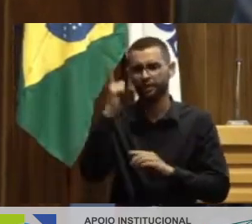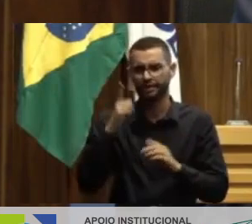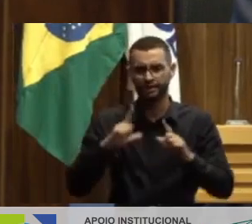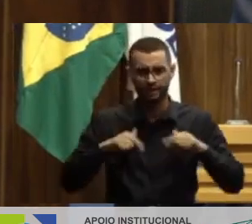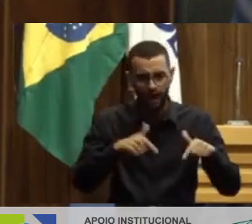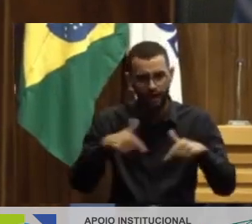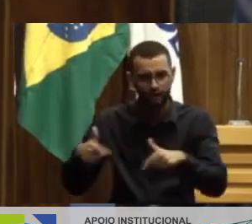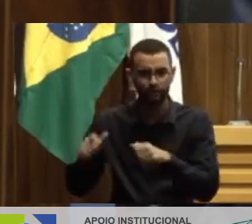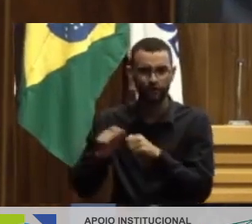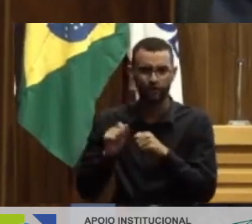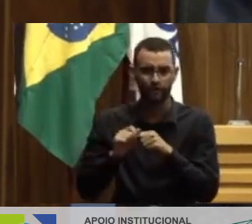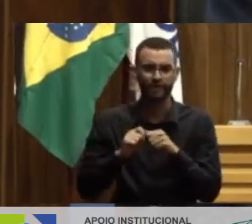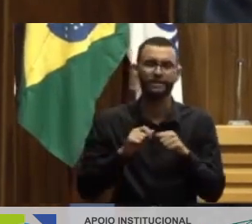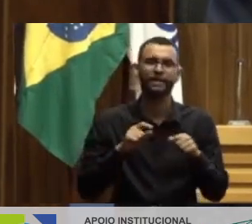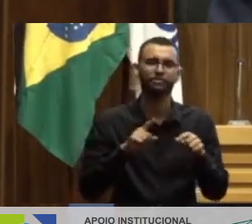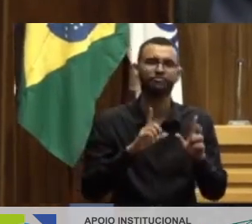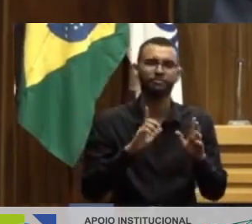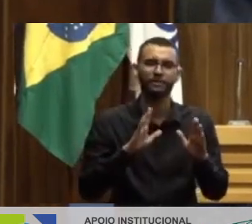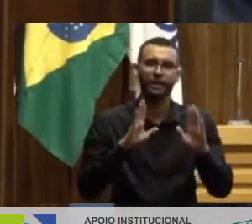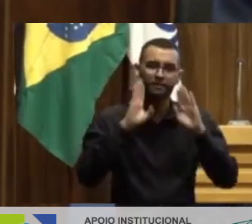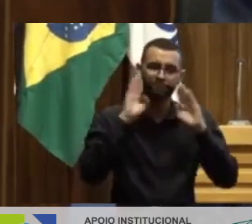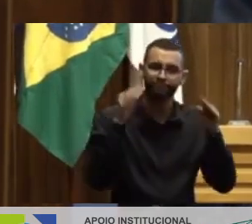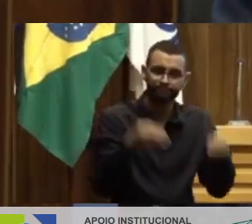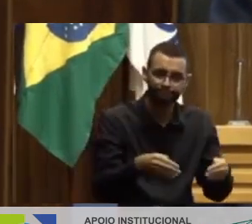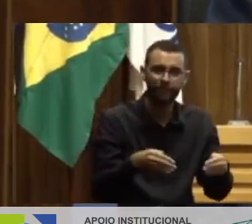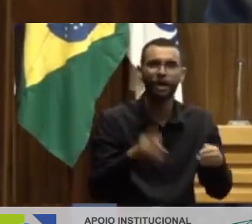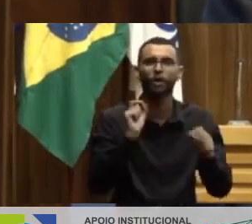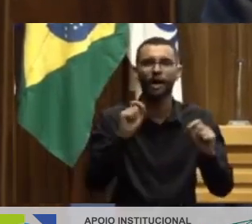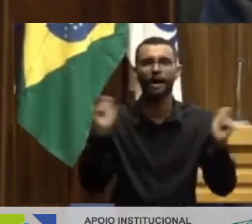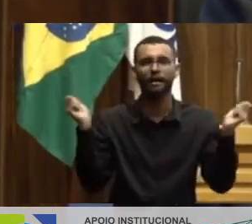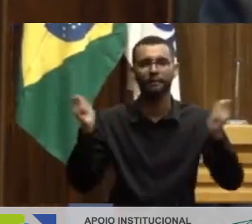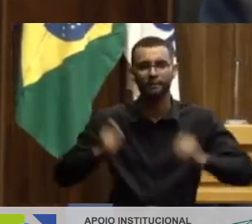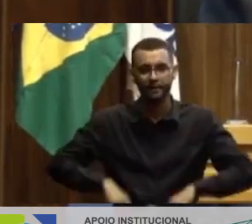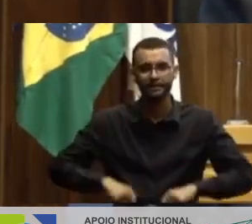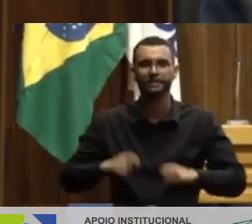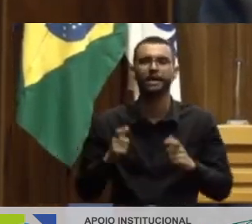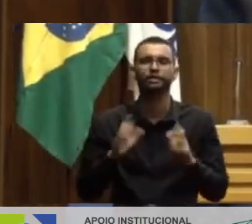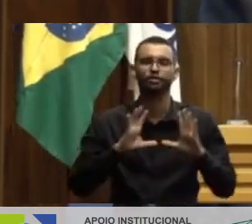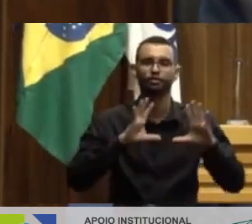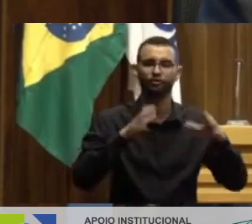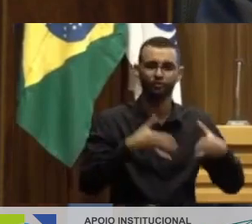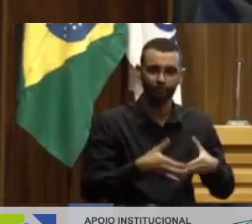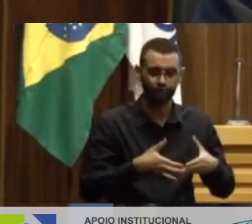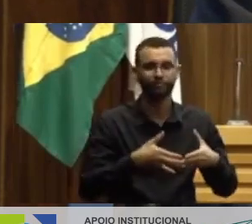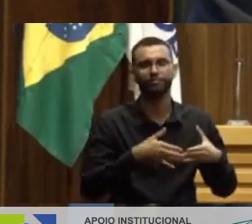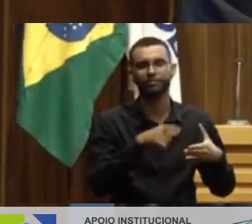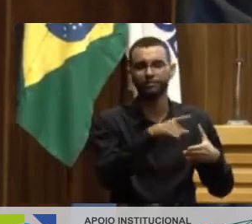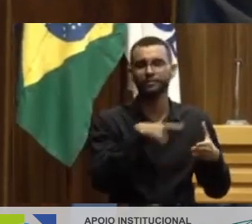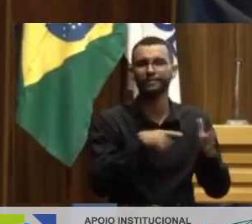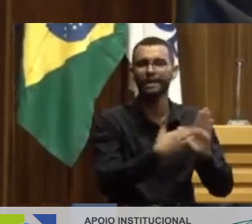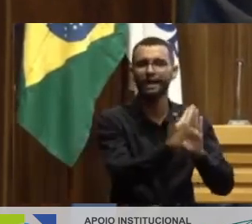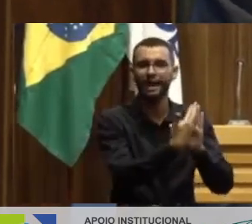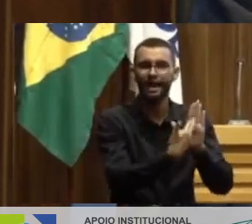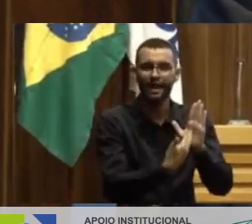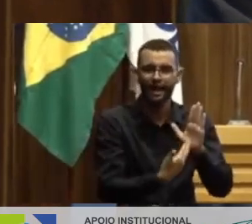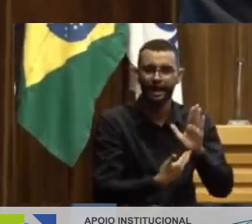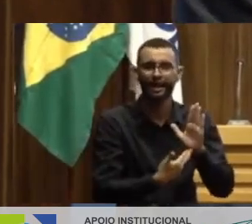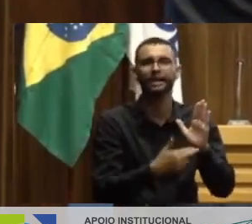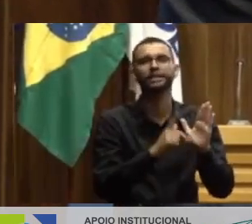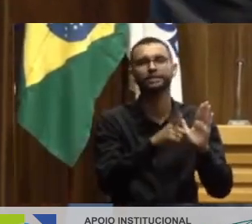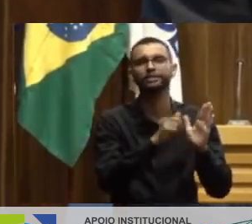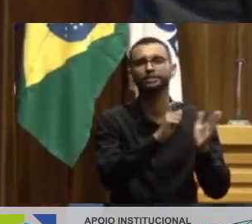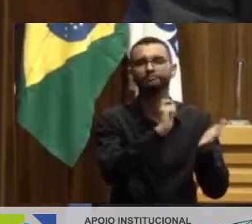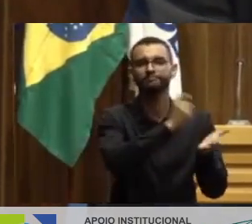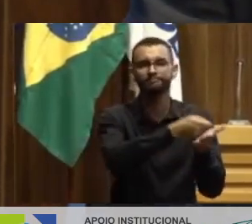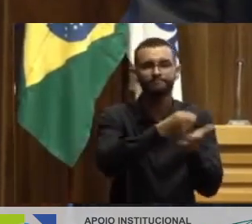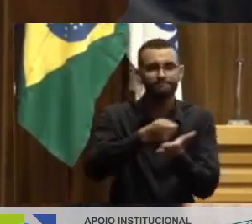total e restrito apoio, como a competência com a equipe técnica do MDIC estabeleceu as regras de tributação e de